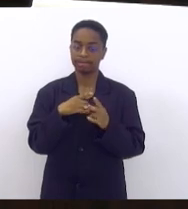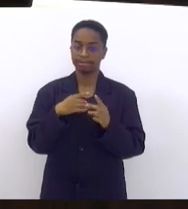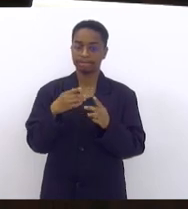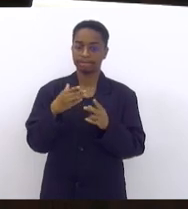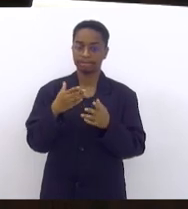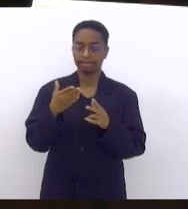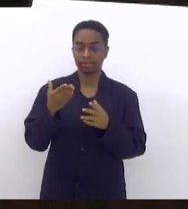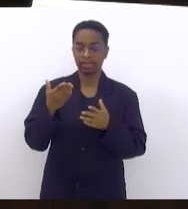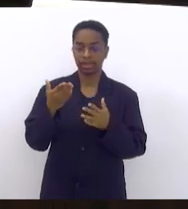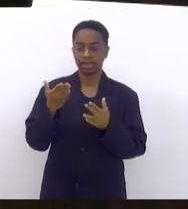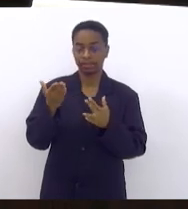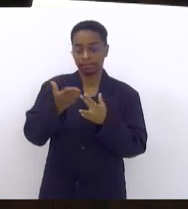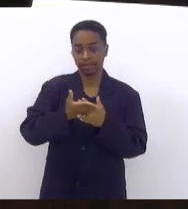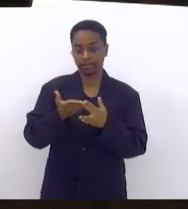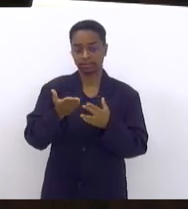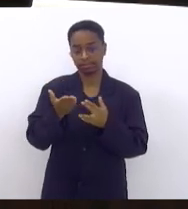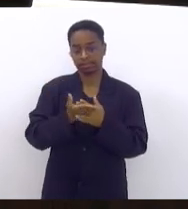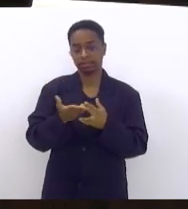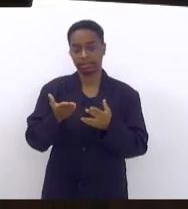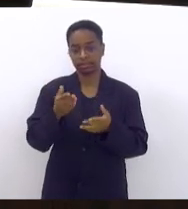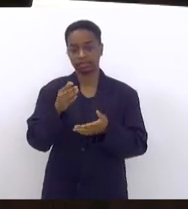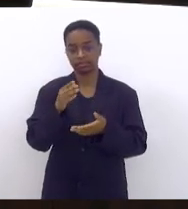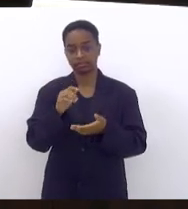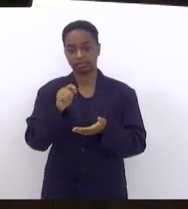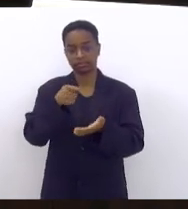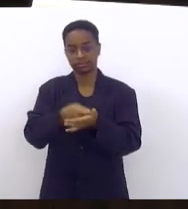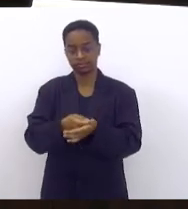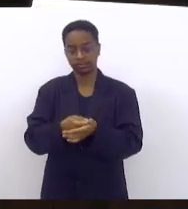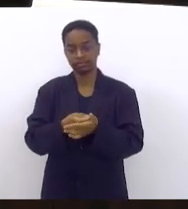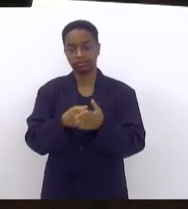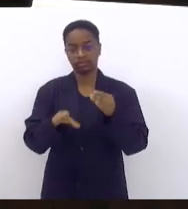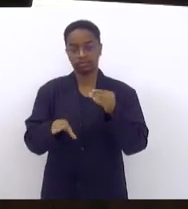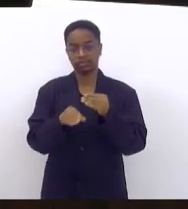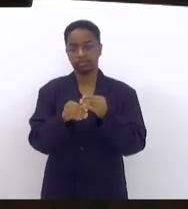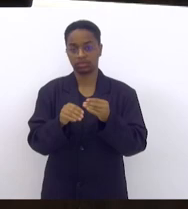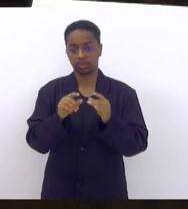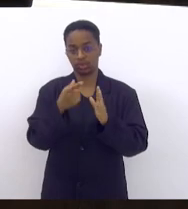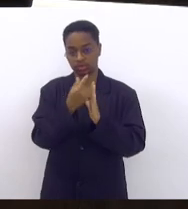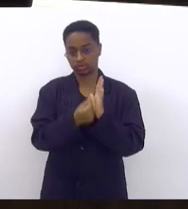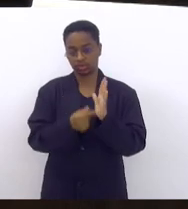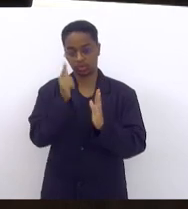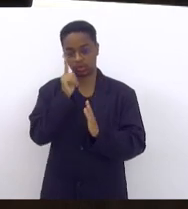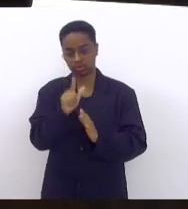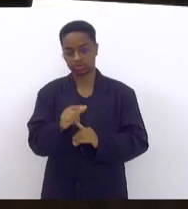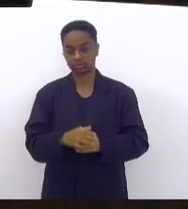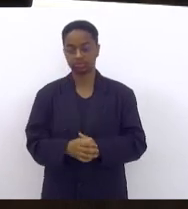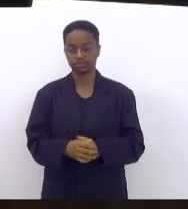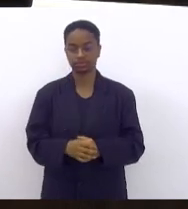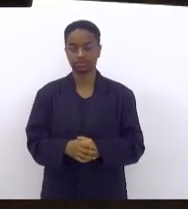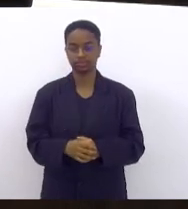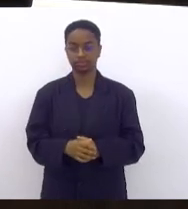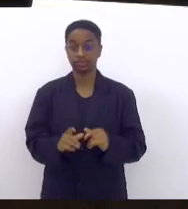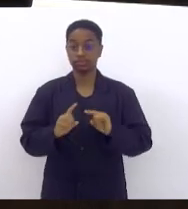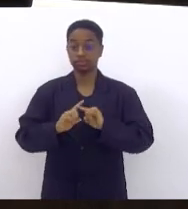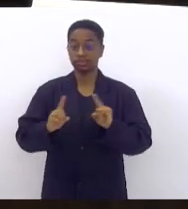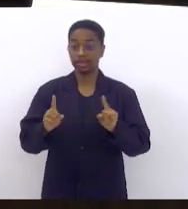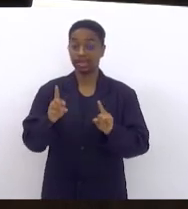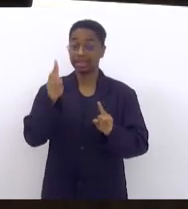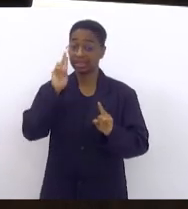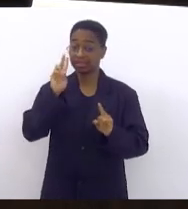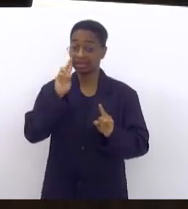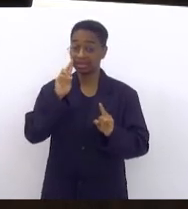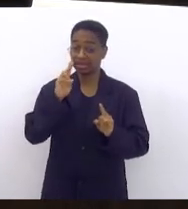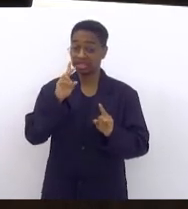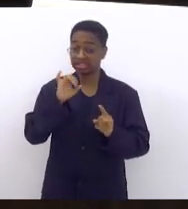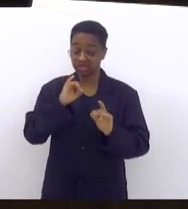pagamento em relação a 2022. Isso foi incluído no orçamento. Mas Lembra que colocar no orçamento em si